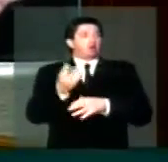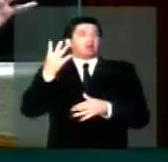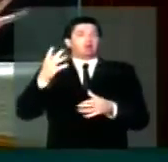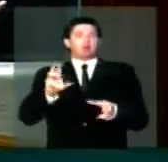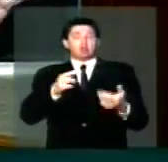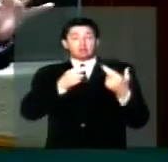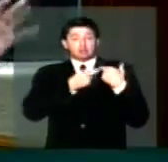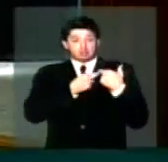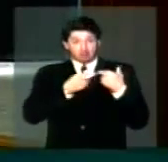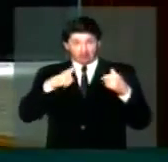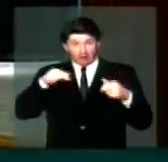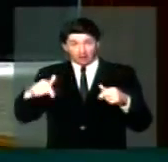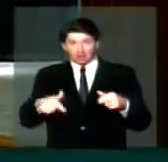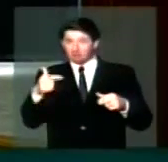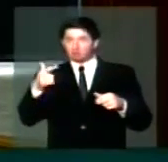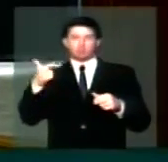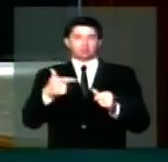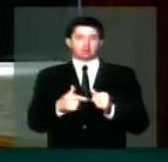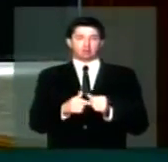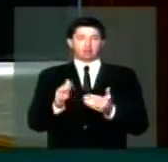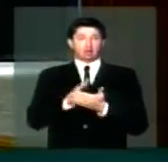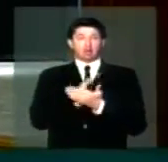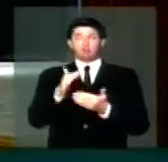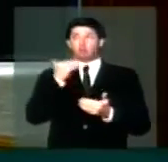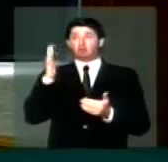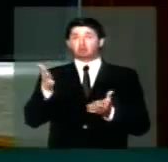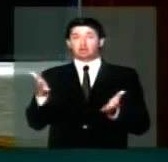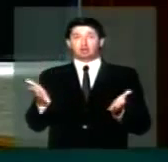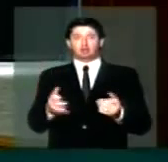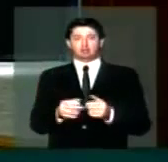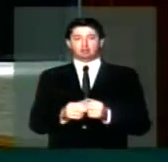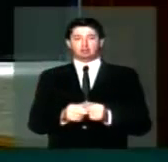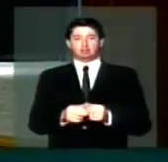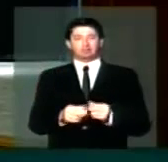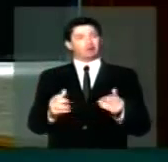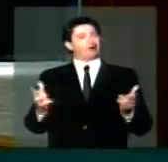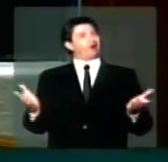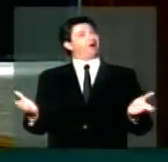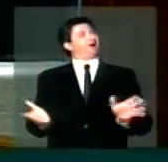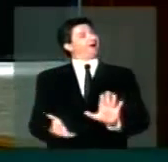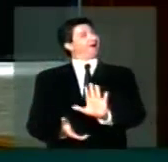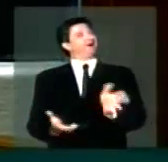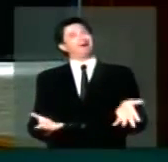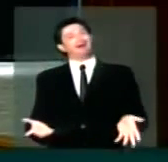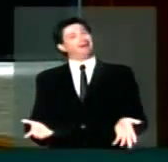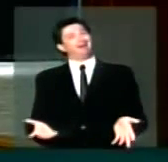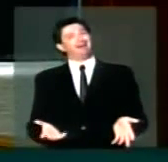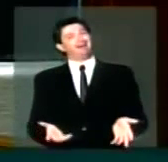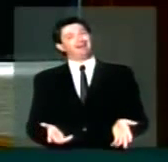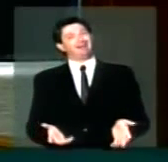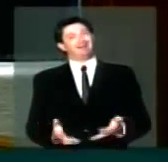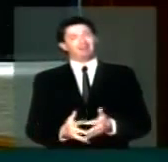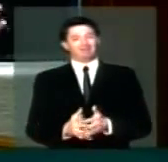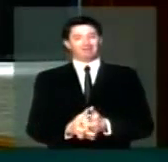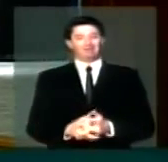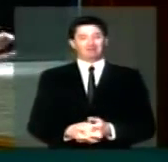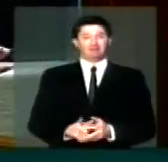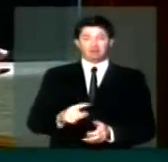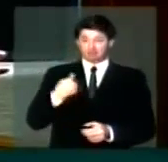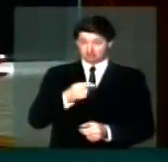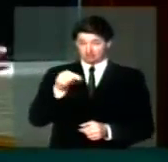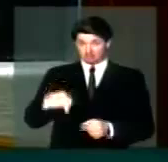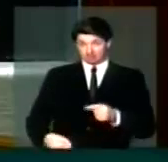responsáveis por essas contas não estão mais aqui, muitos inclusive já morreram. Ora, senhor presidente, nós